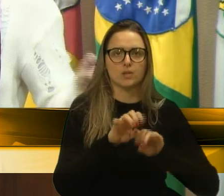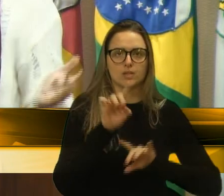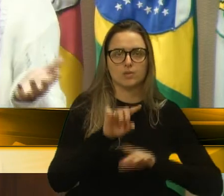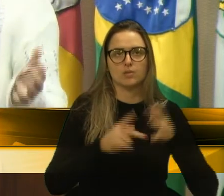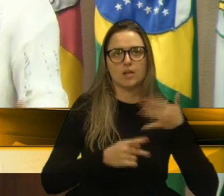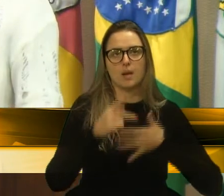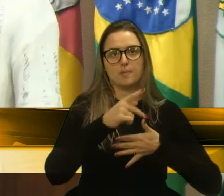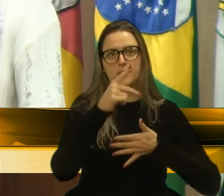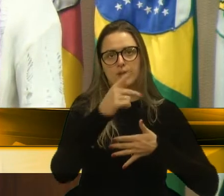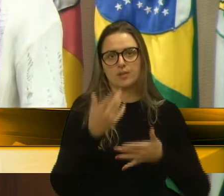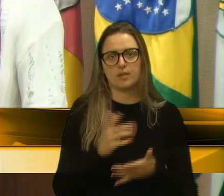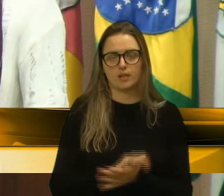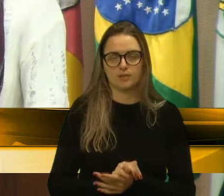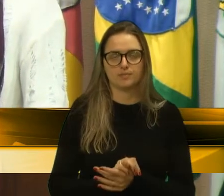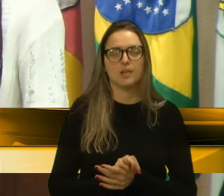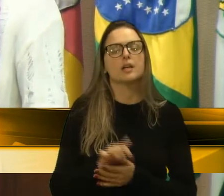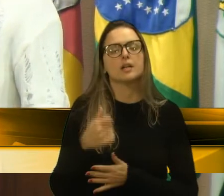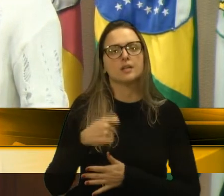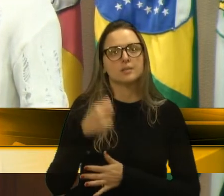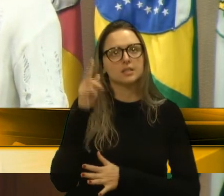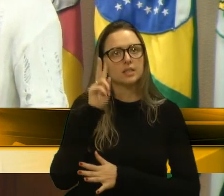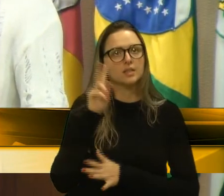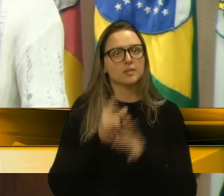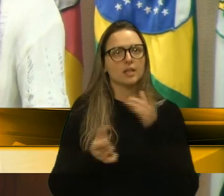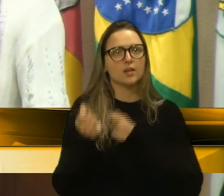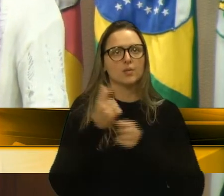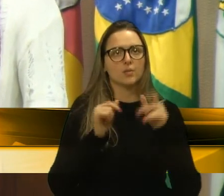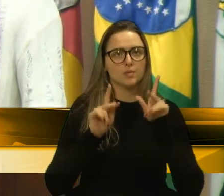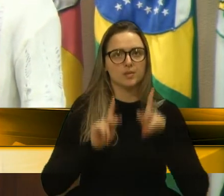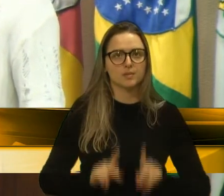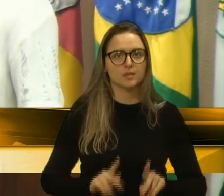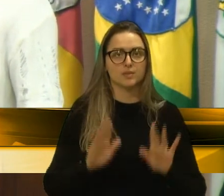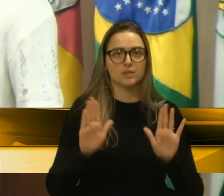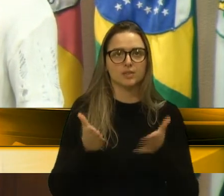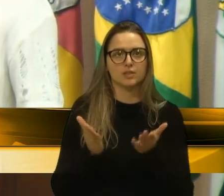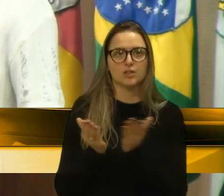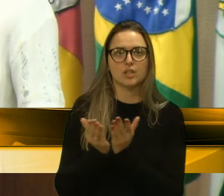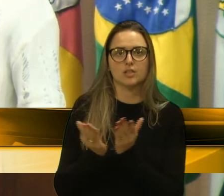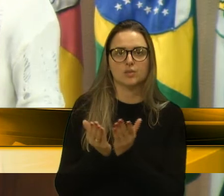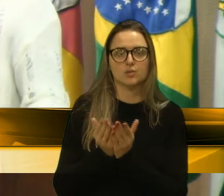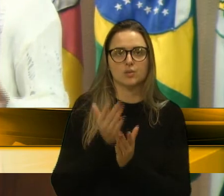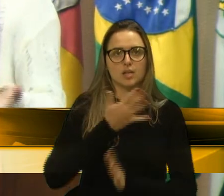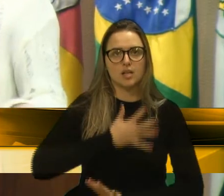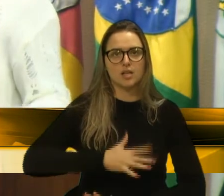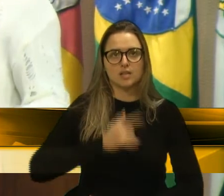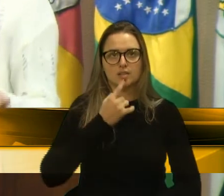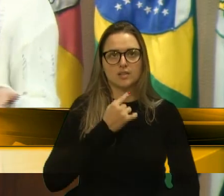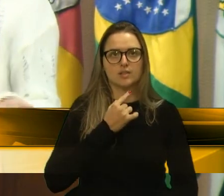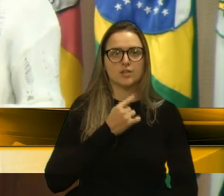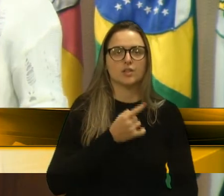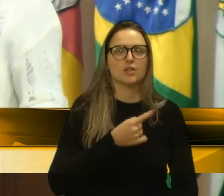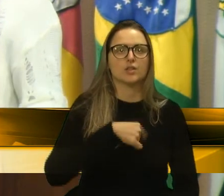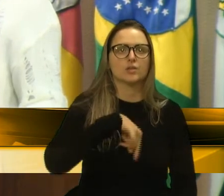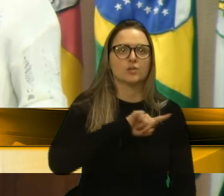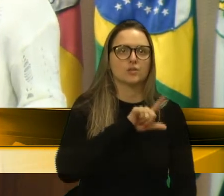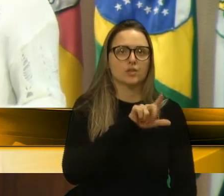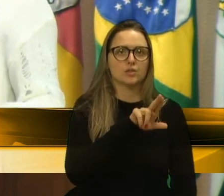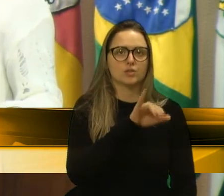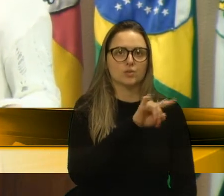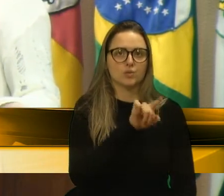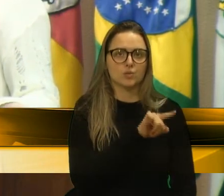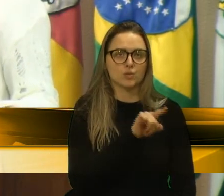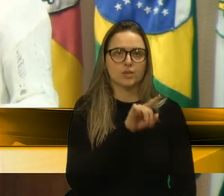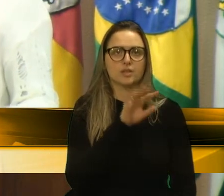prioridade, né? Então, acho que vale a pena lembrar algumas personalidades também que já passaram pelo Cristóvão de Mendonça, como o nosso Luiz Felipe